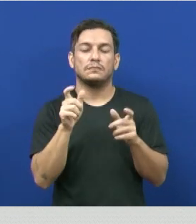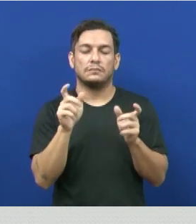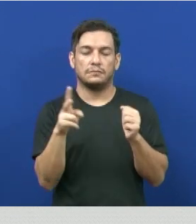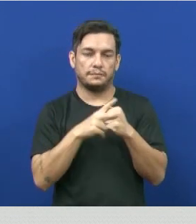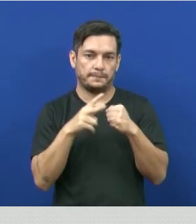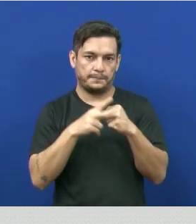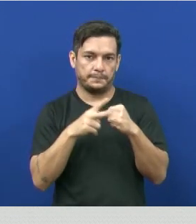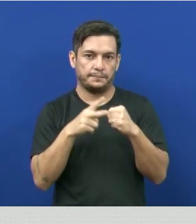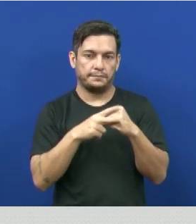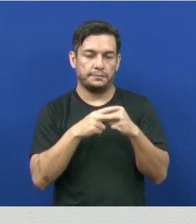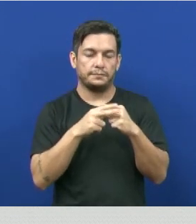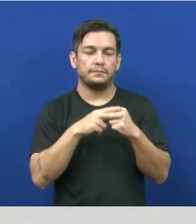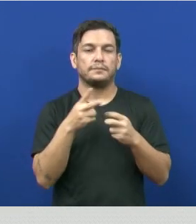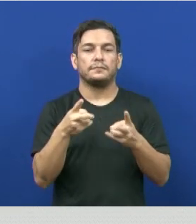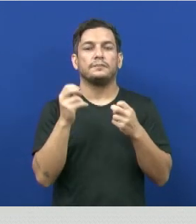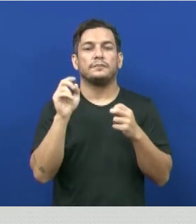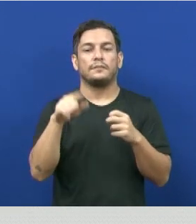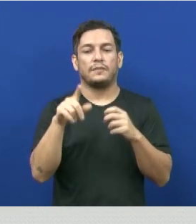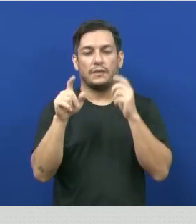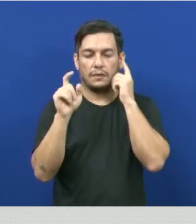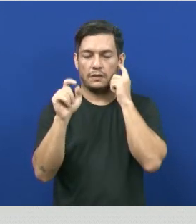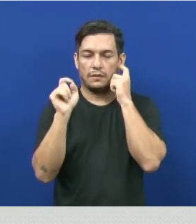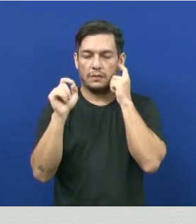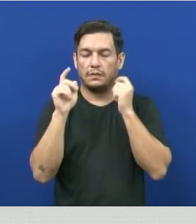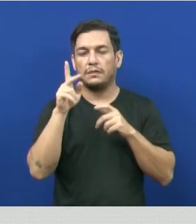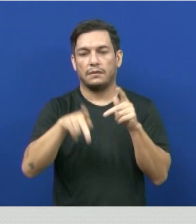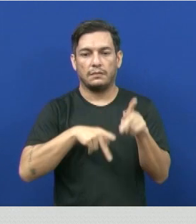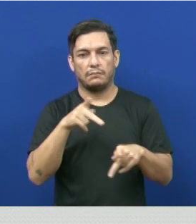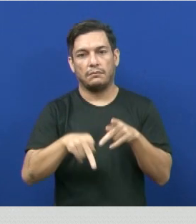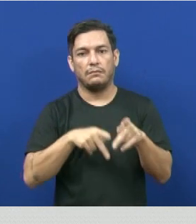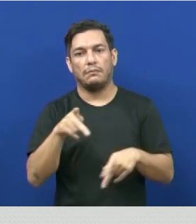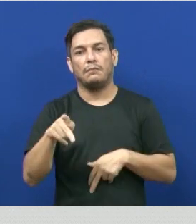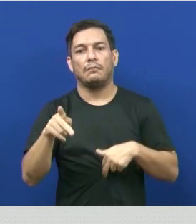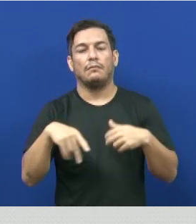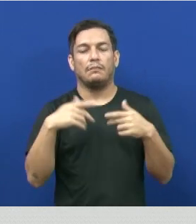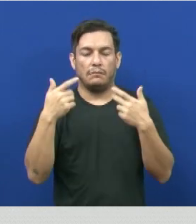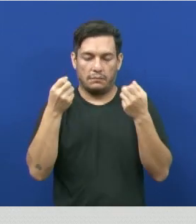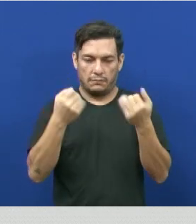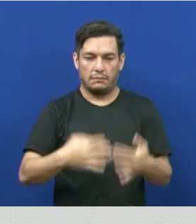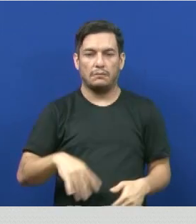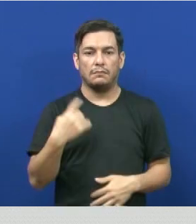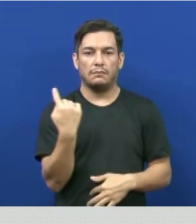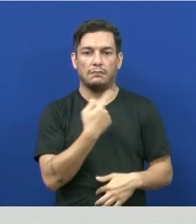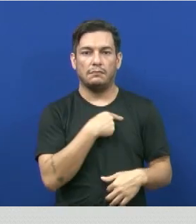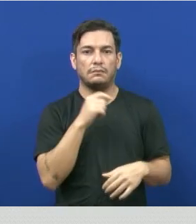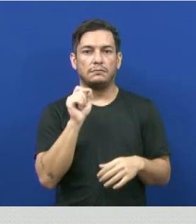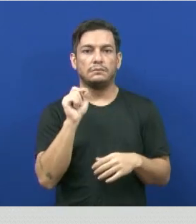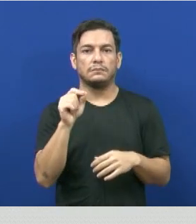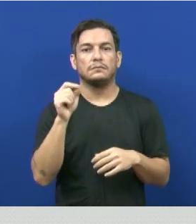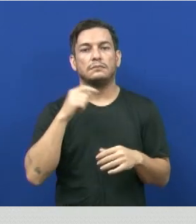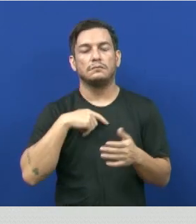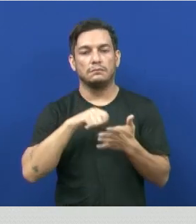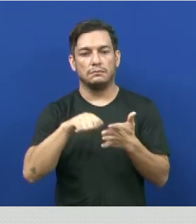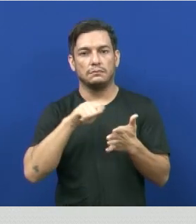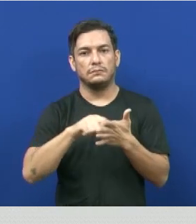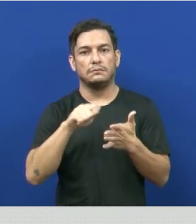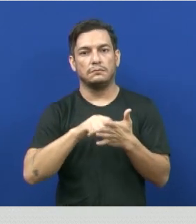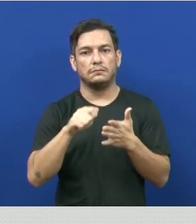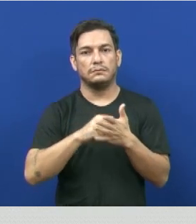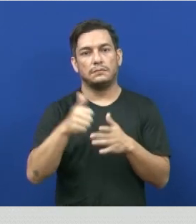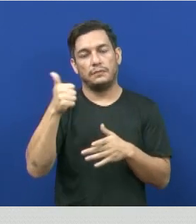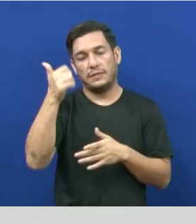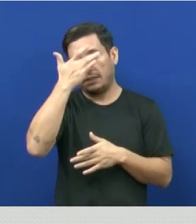verbal percebam que como o caos é uma coisa popular uma coisa contada por nós ela acaba sendo escrita